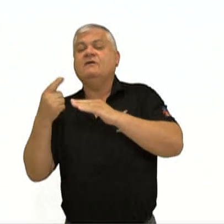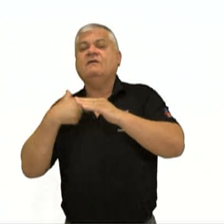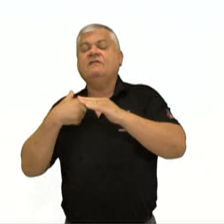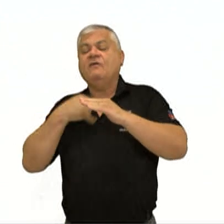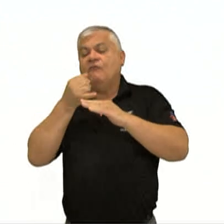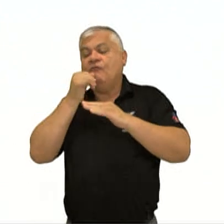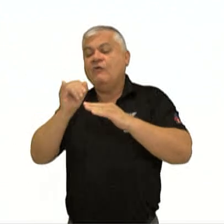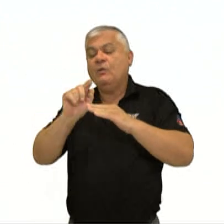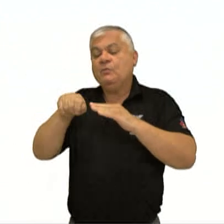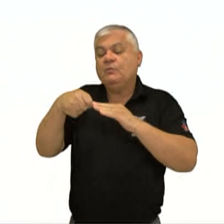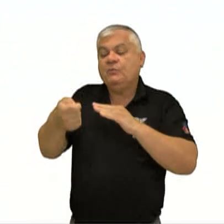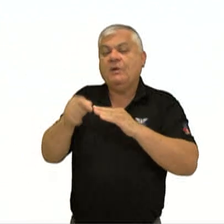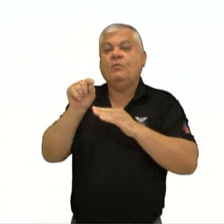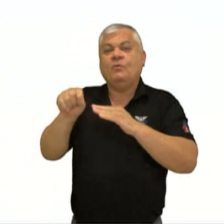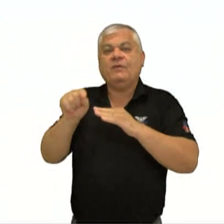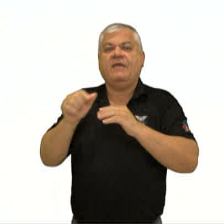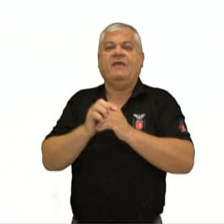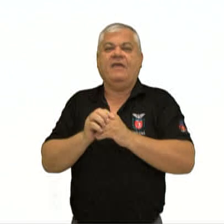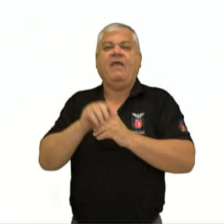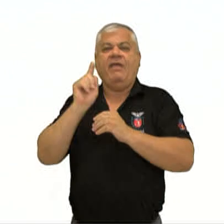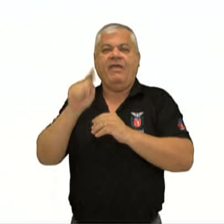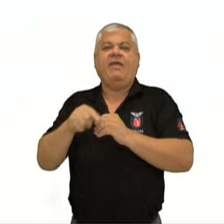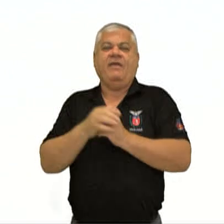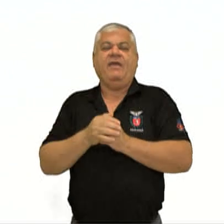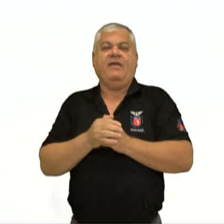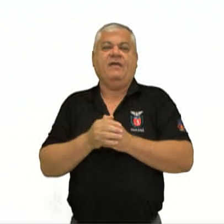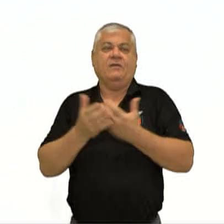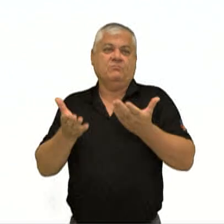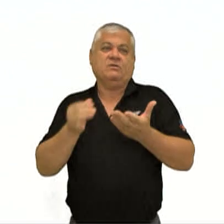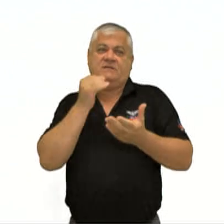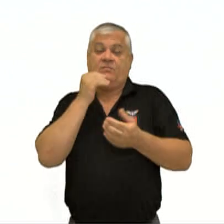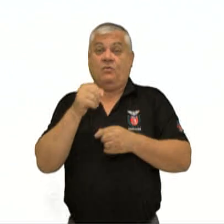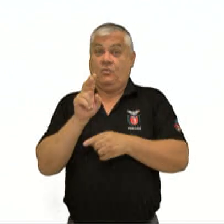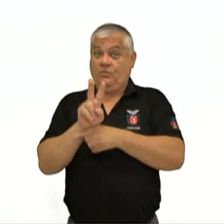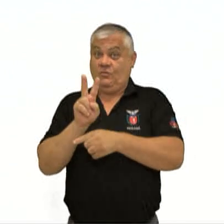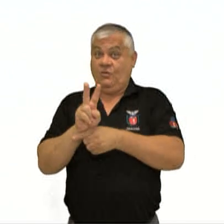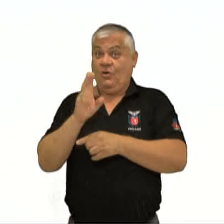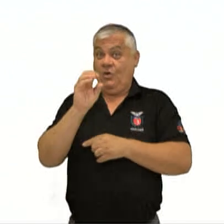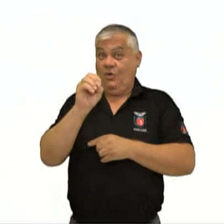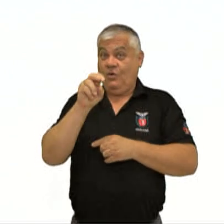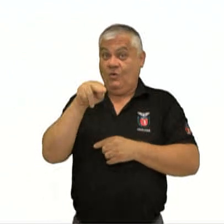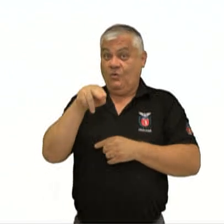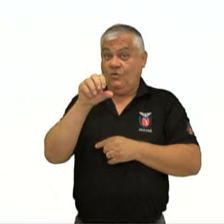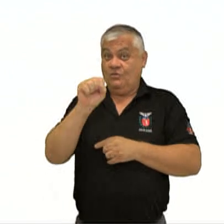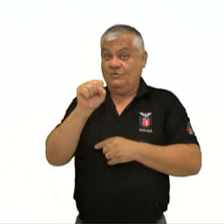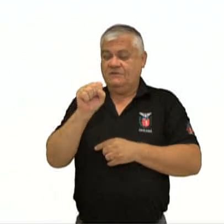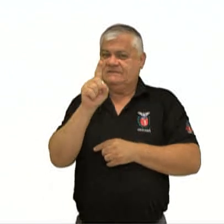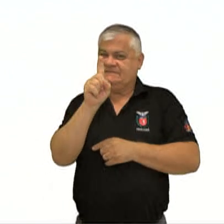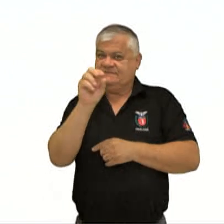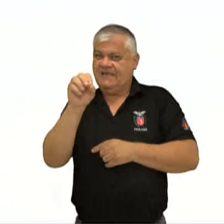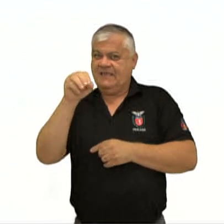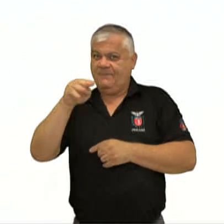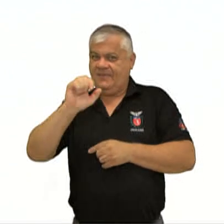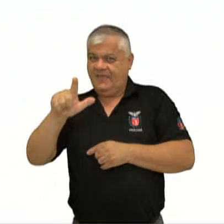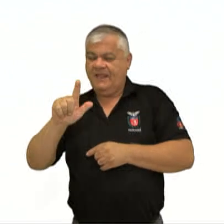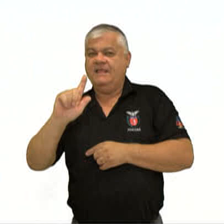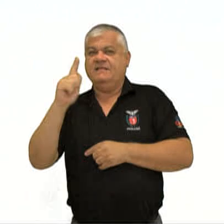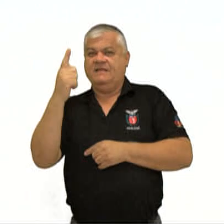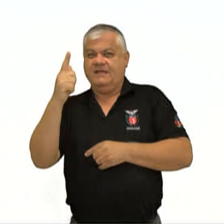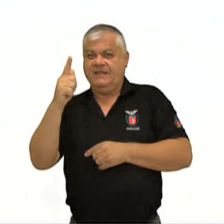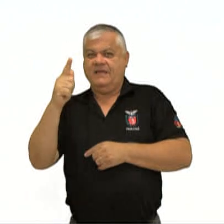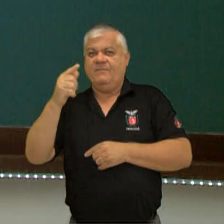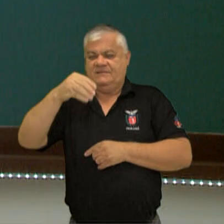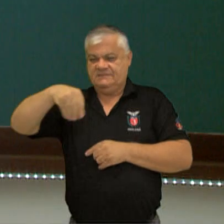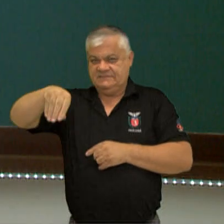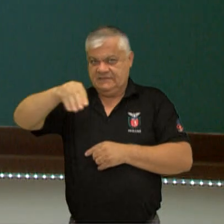diz, então, que aquela solução é concentrada. Então, quando, por exemplo, eu tenho 100 ml com 36 gramas de sal de